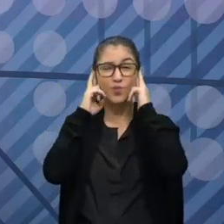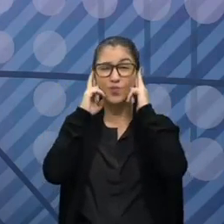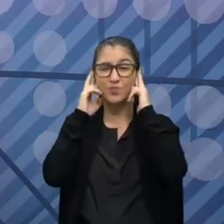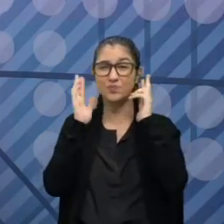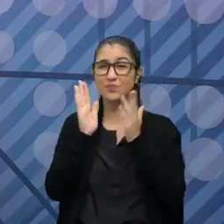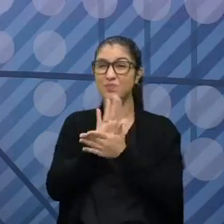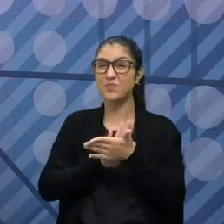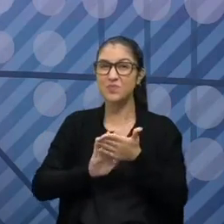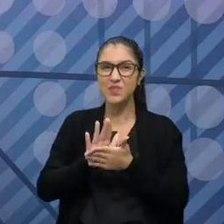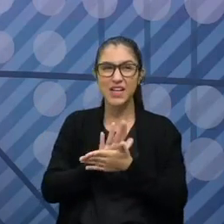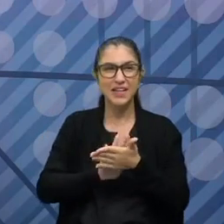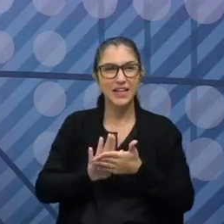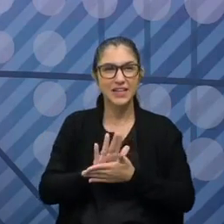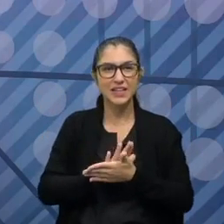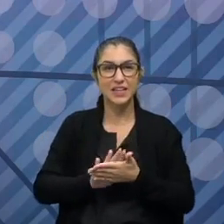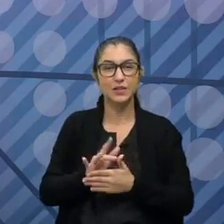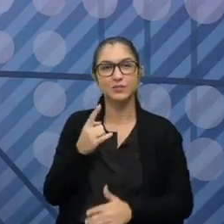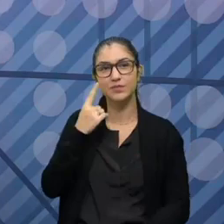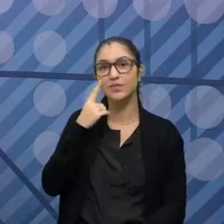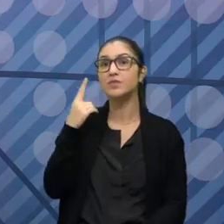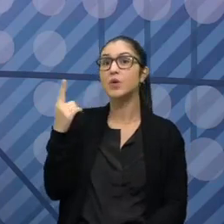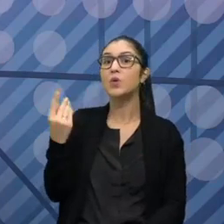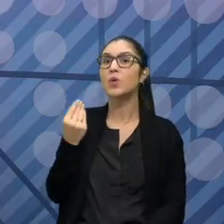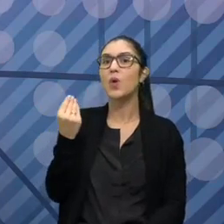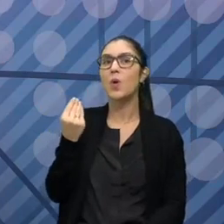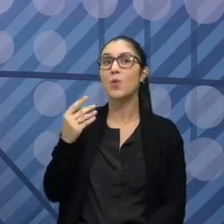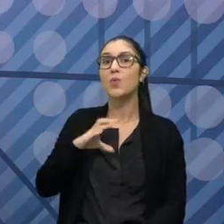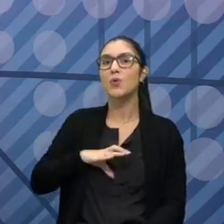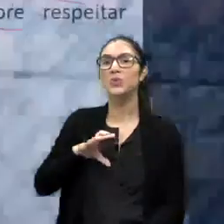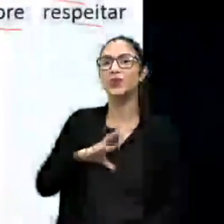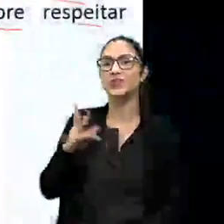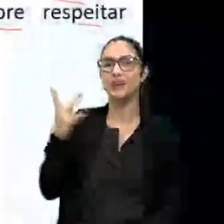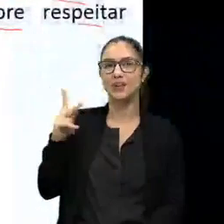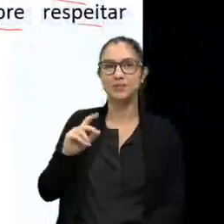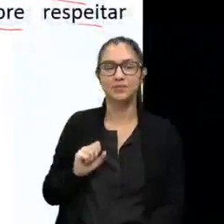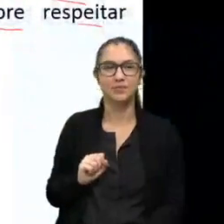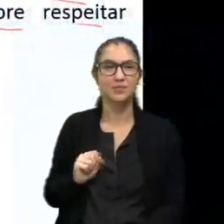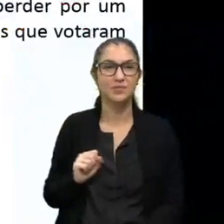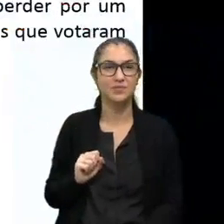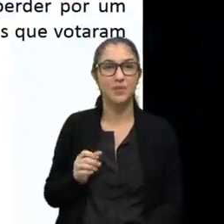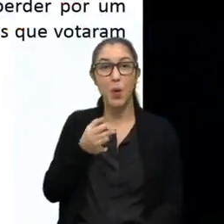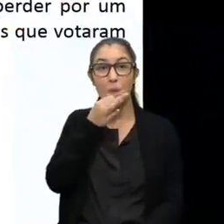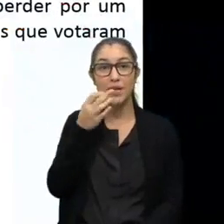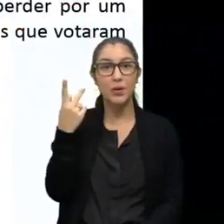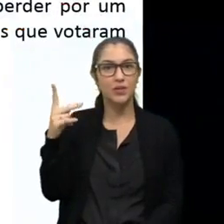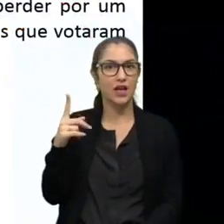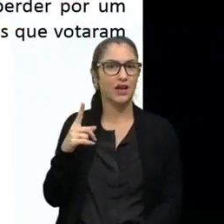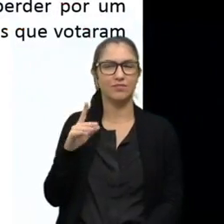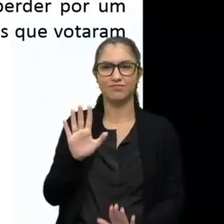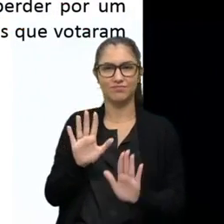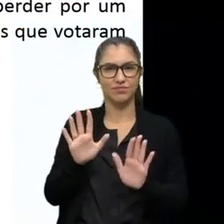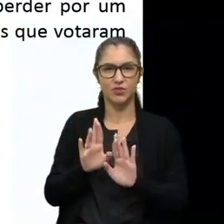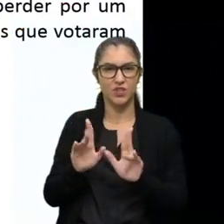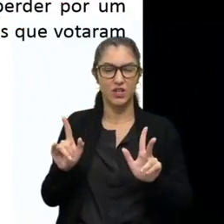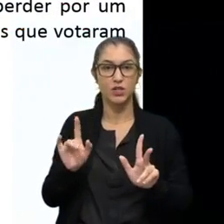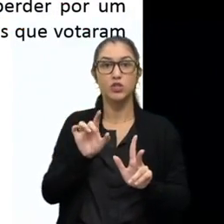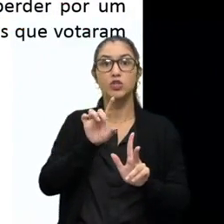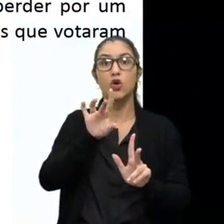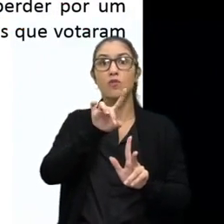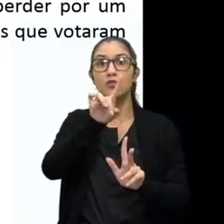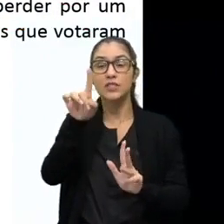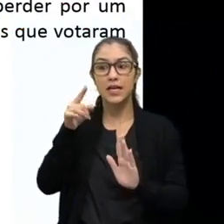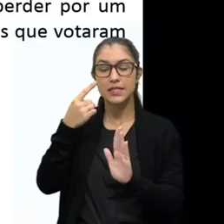escuta nada, nada, nada. Olha como que está o nível do português dela. A opinião dela a gente não conta, tá? É só para vocês